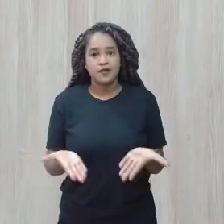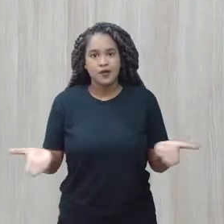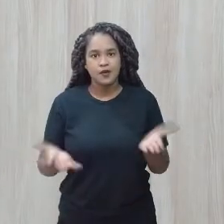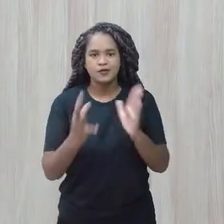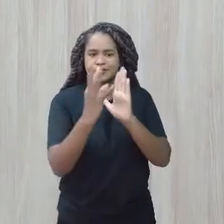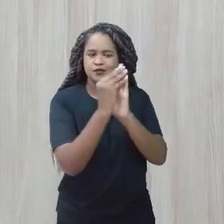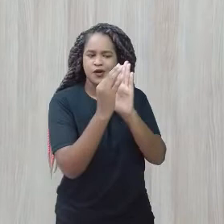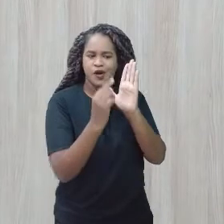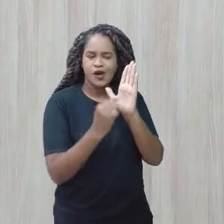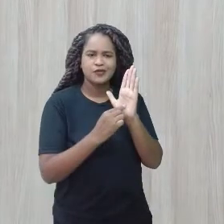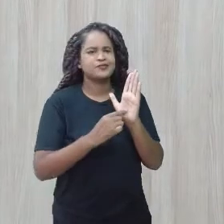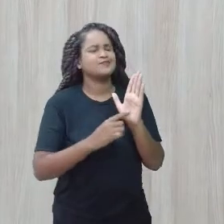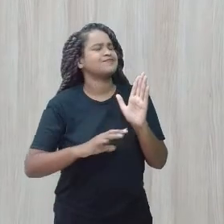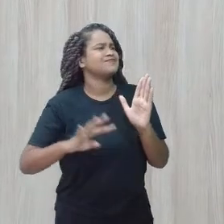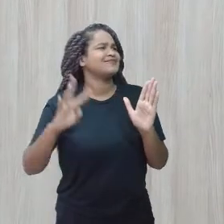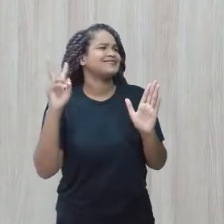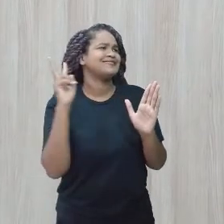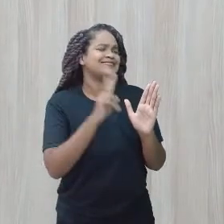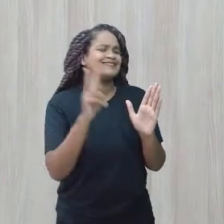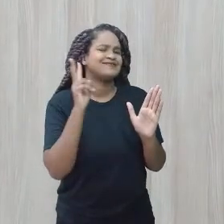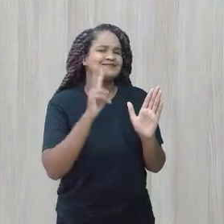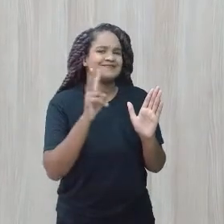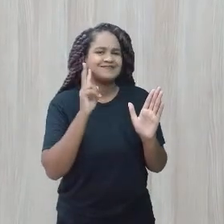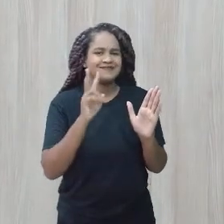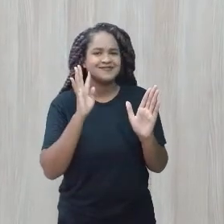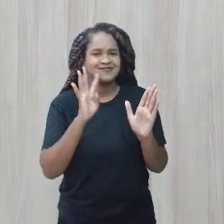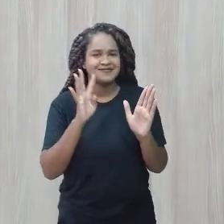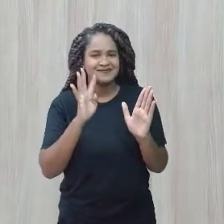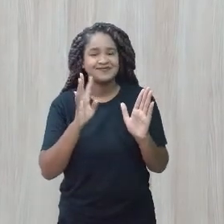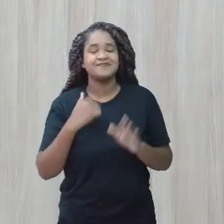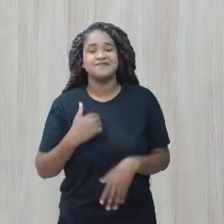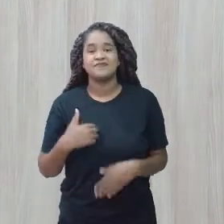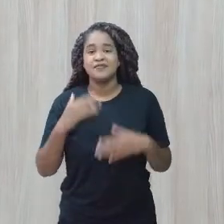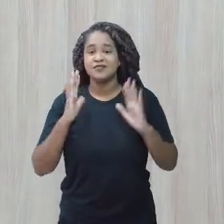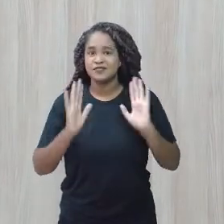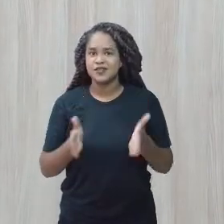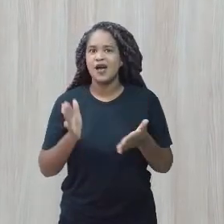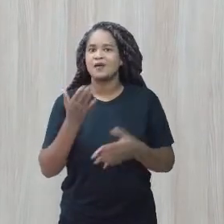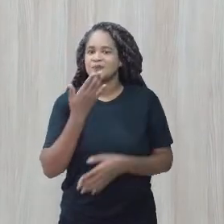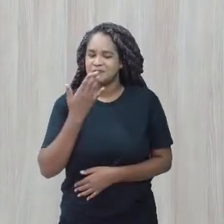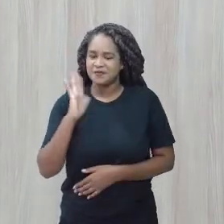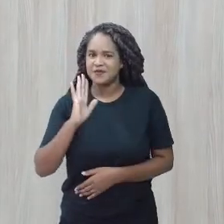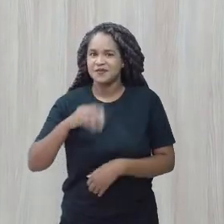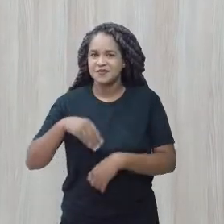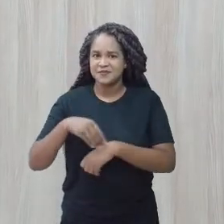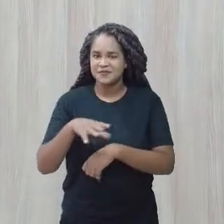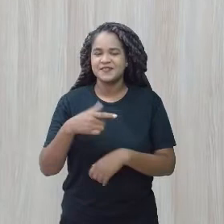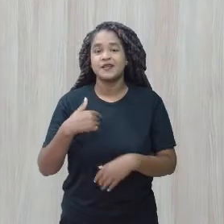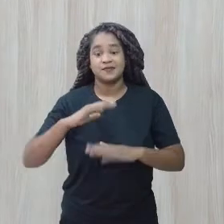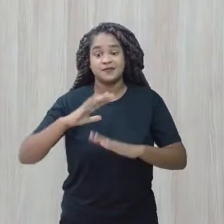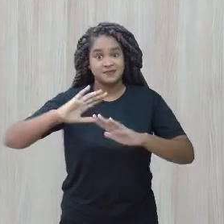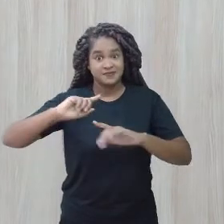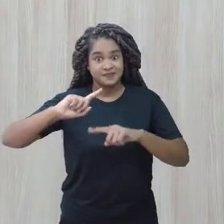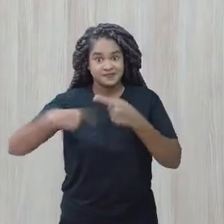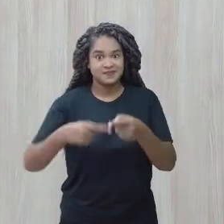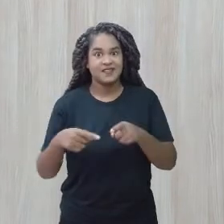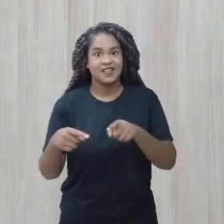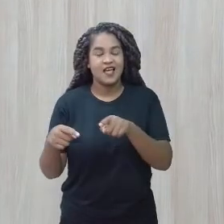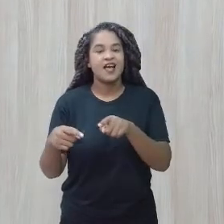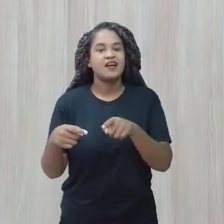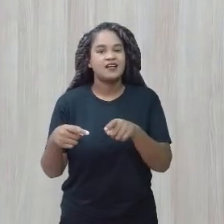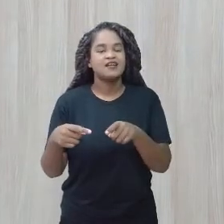conteúdo muito massa aqui para vocês, igual a gente prometeu. E eu já vou adiantando que na semana que vem tem